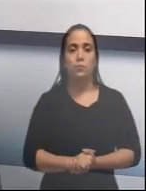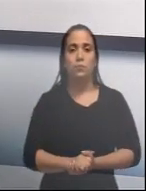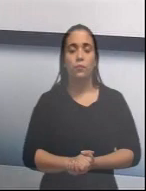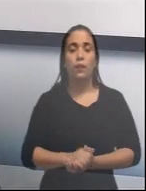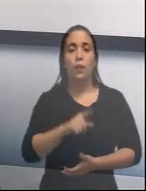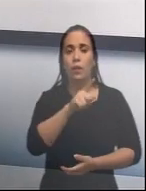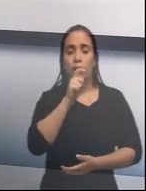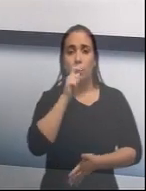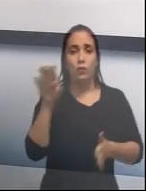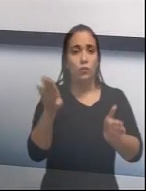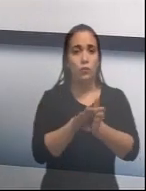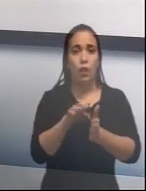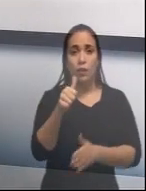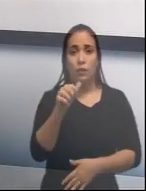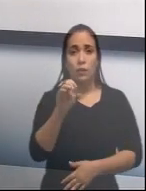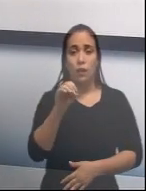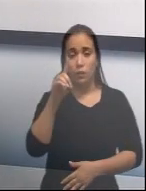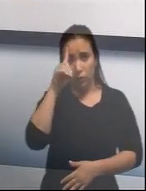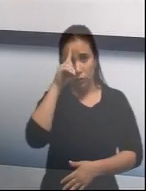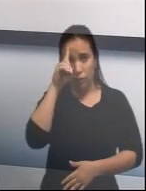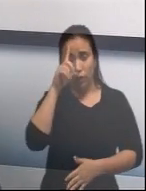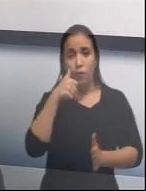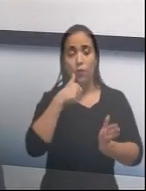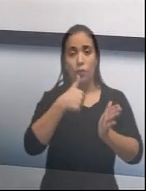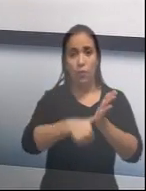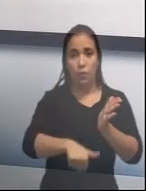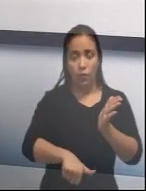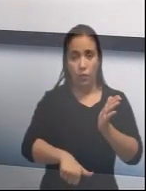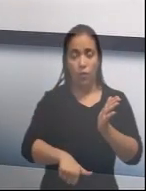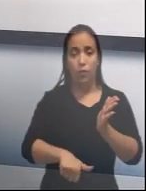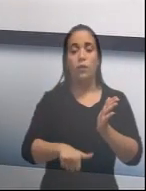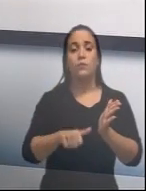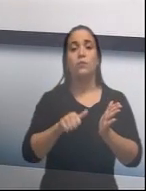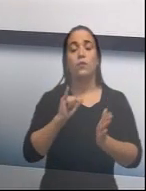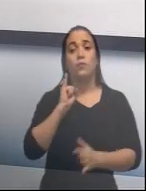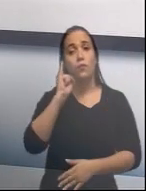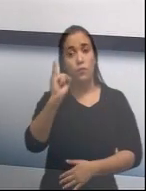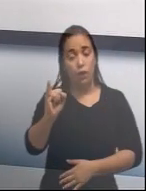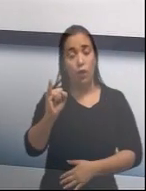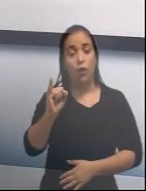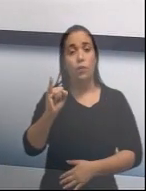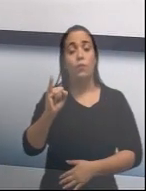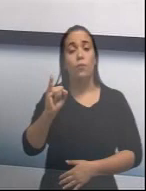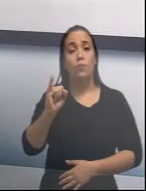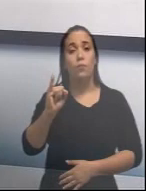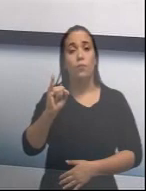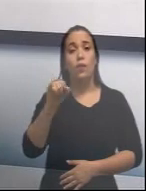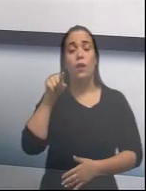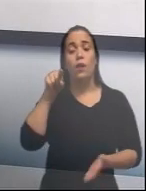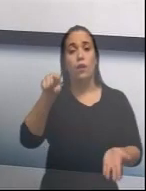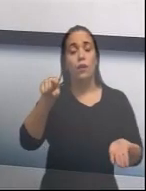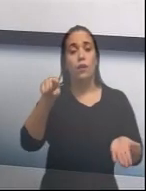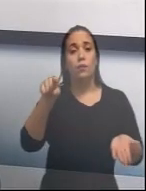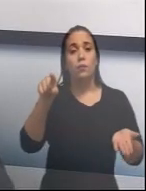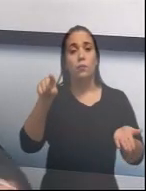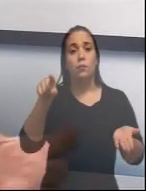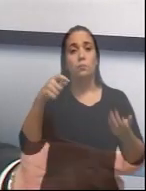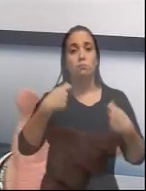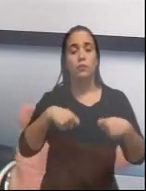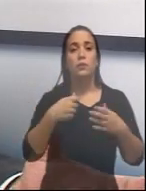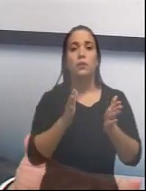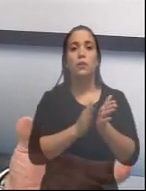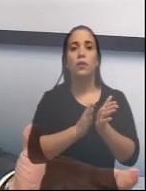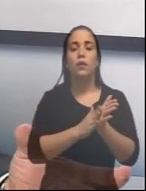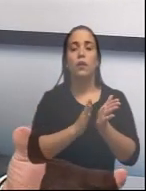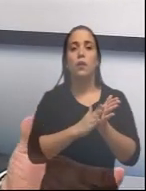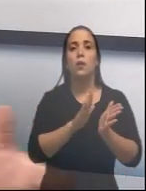a carteira só chega com 10 dias, né, em casa, pelos Correios, e orientaram a ele que levasse o papel